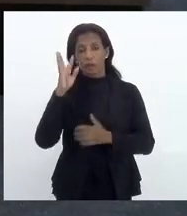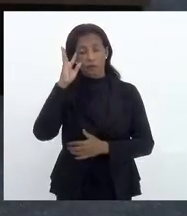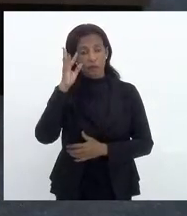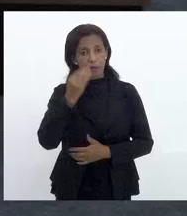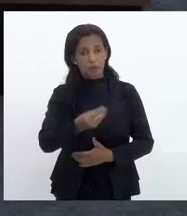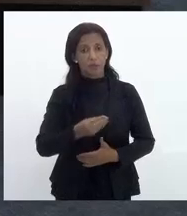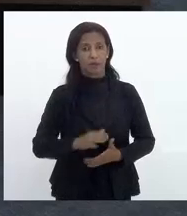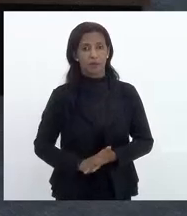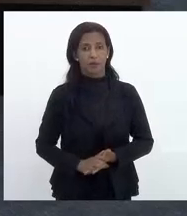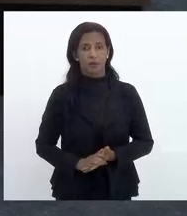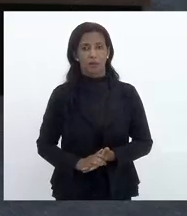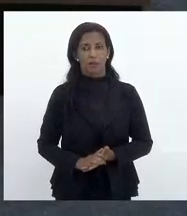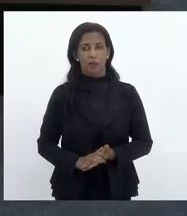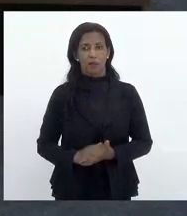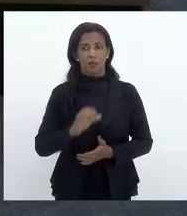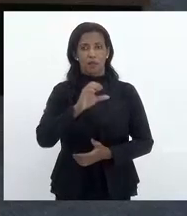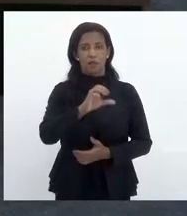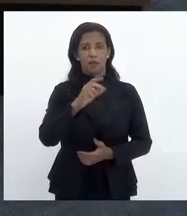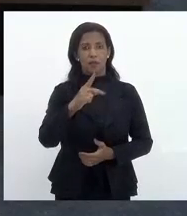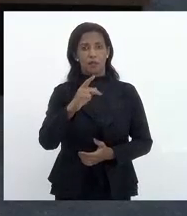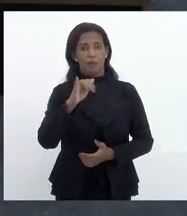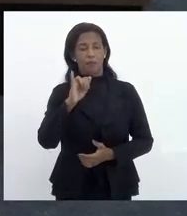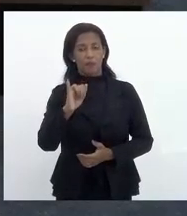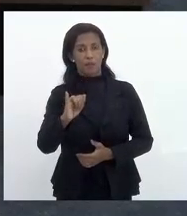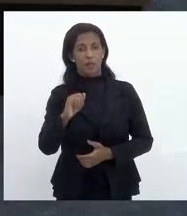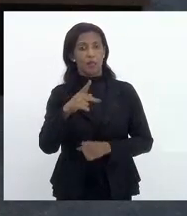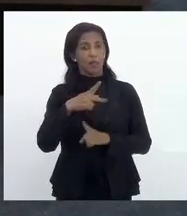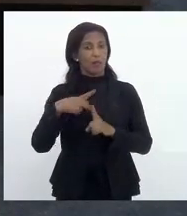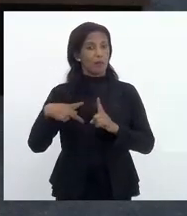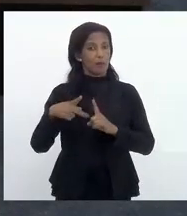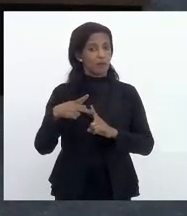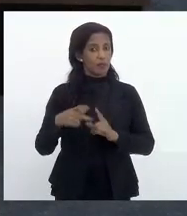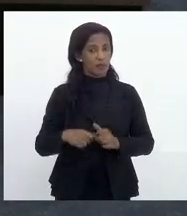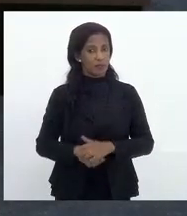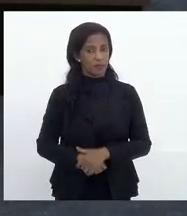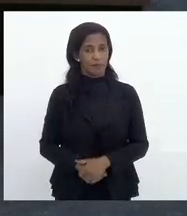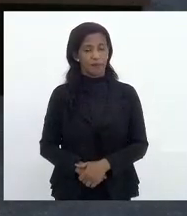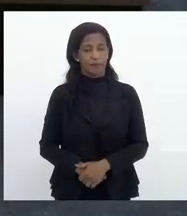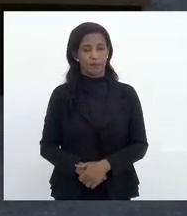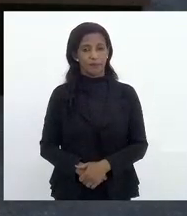decisão Em relação à CPI do representam Previdência